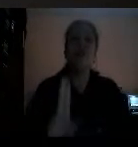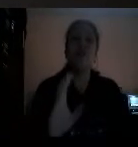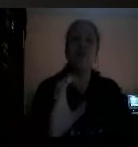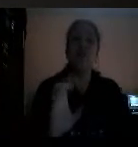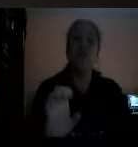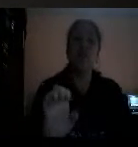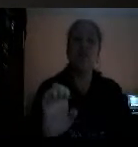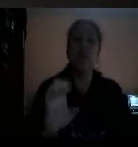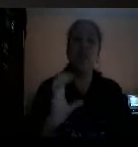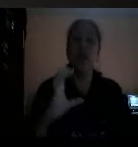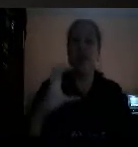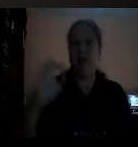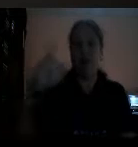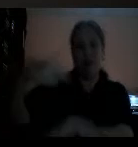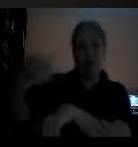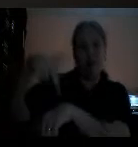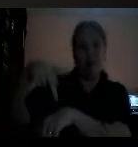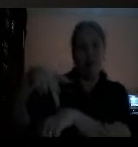ser o senhor Rudolf